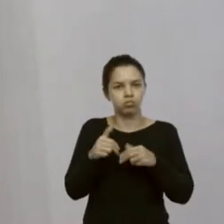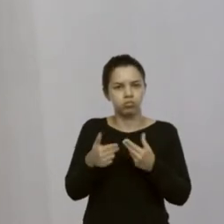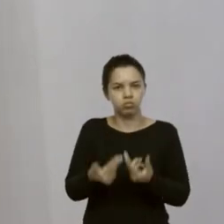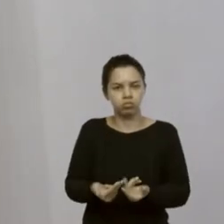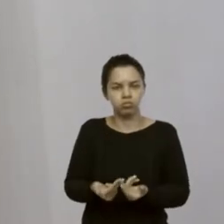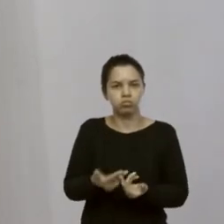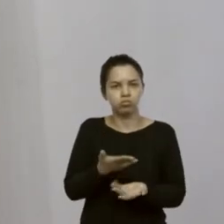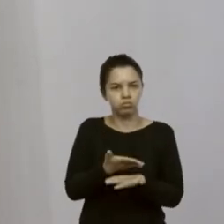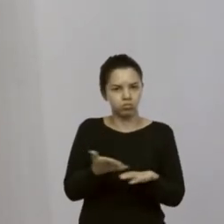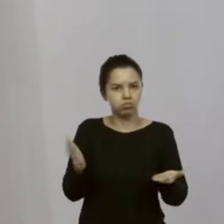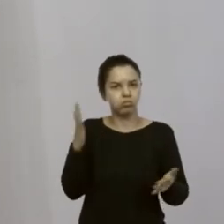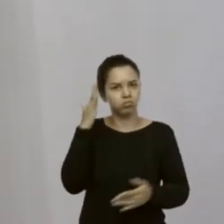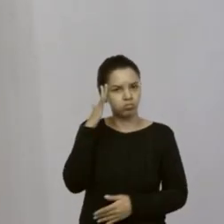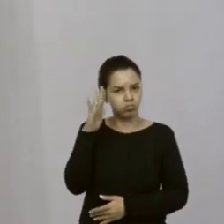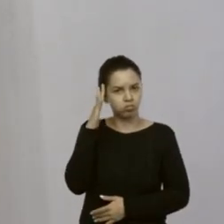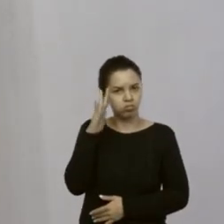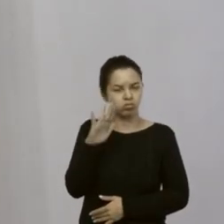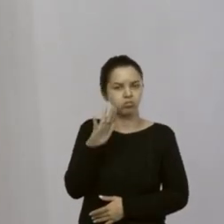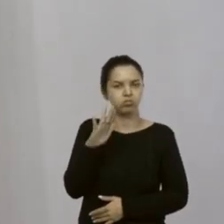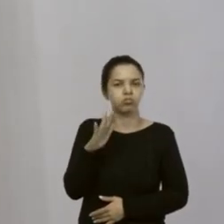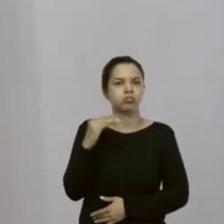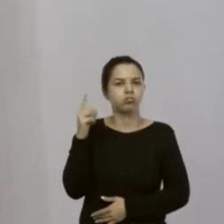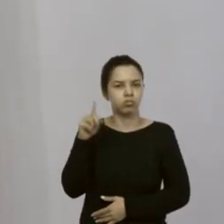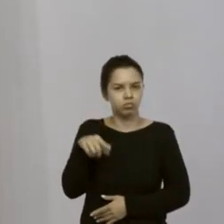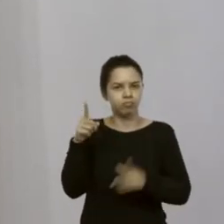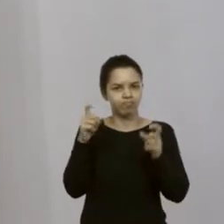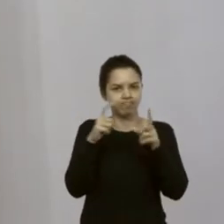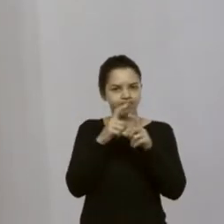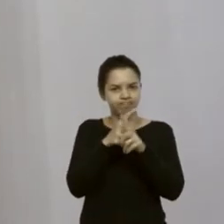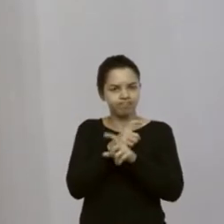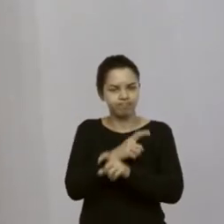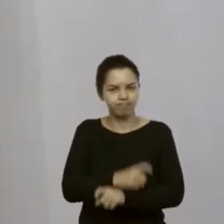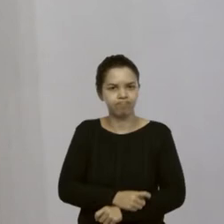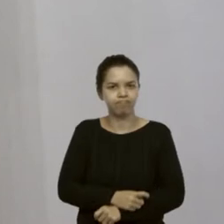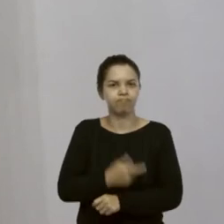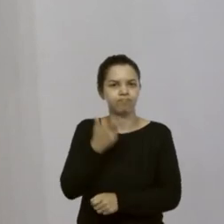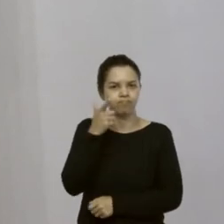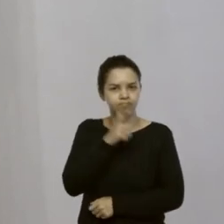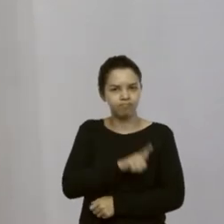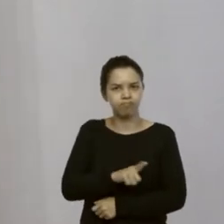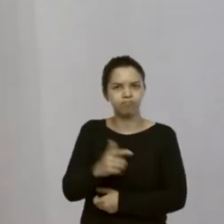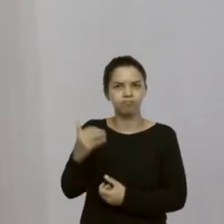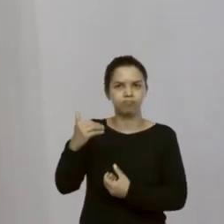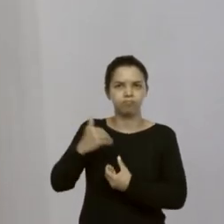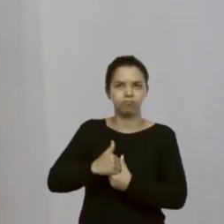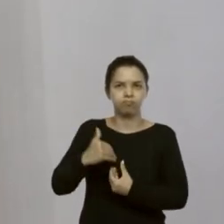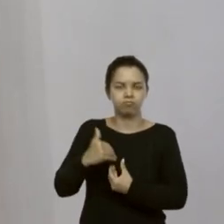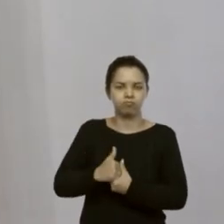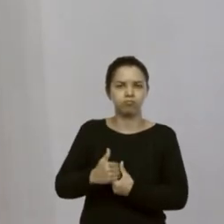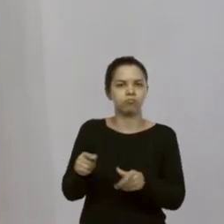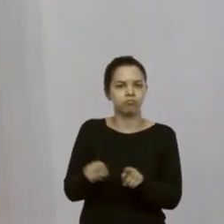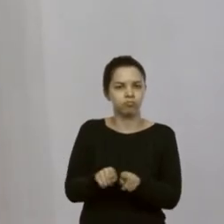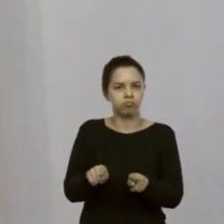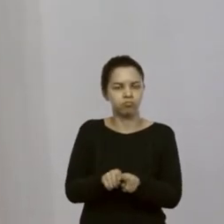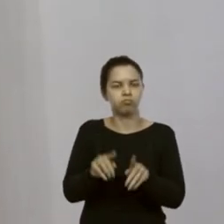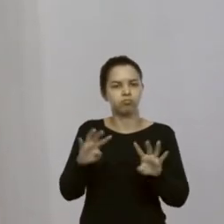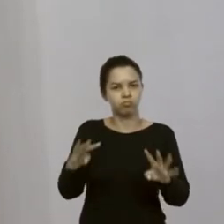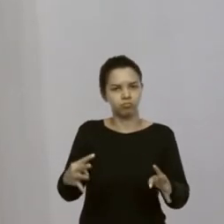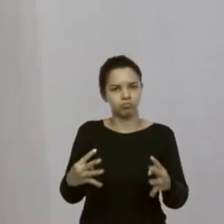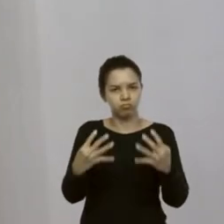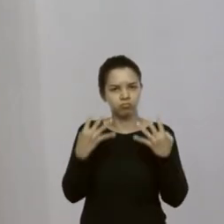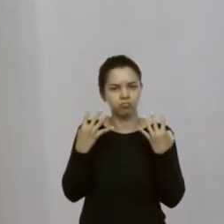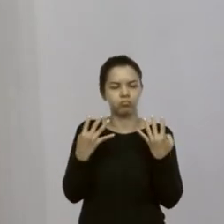entendem perfeitamente o quanto é difícil conquistar o voto e a audiência, garantindo assim